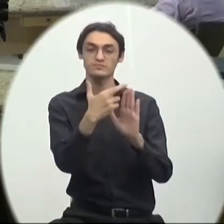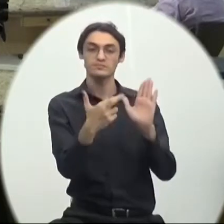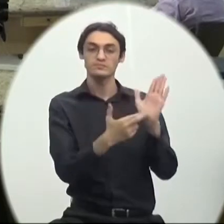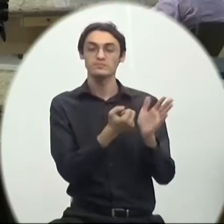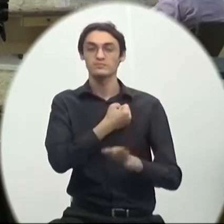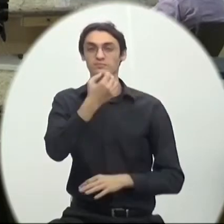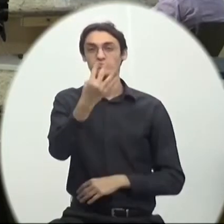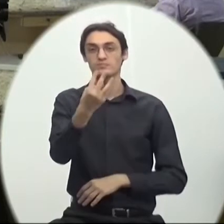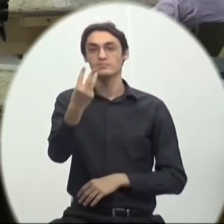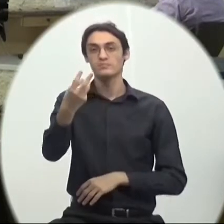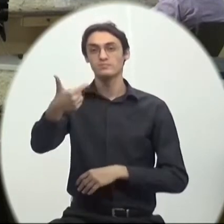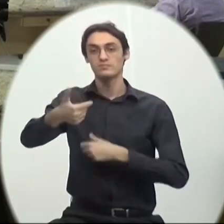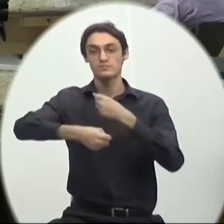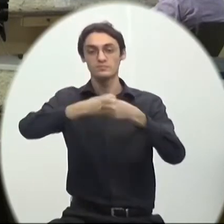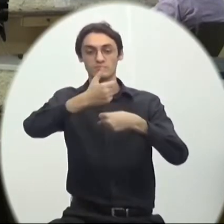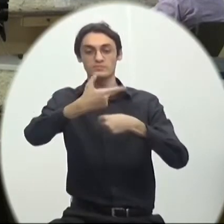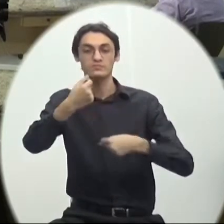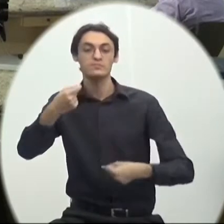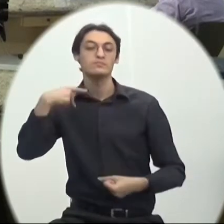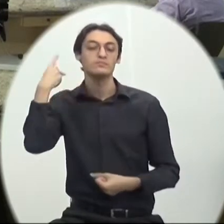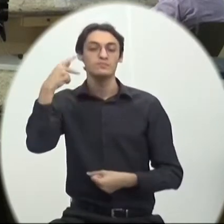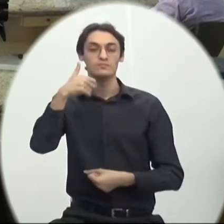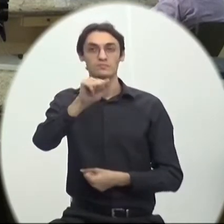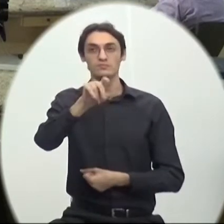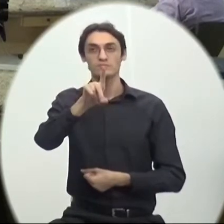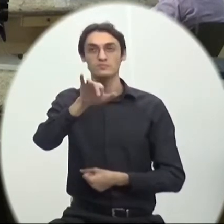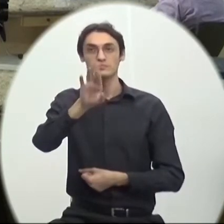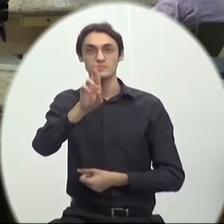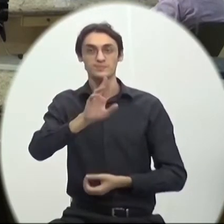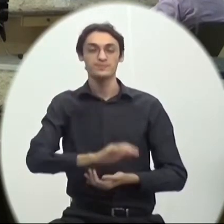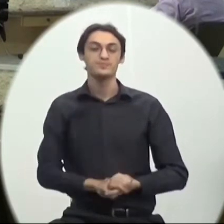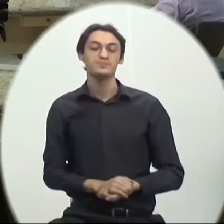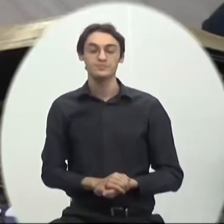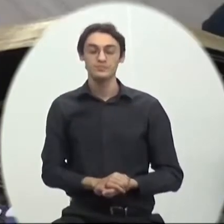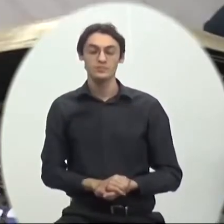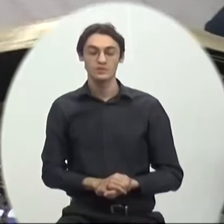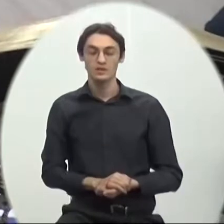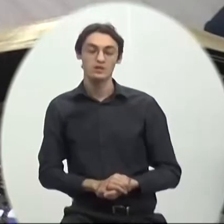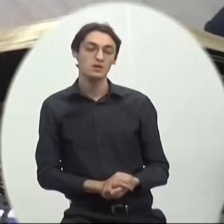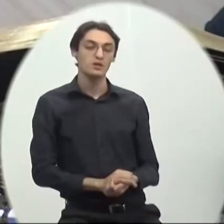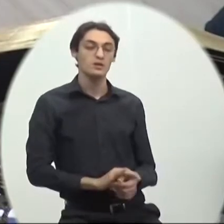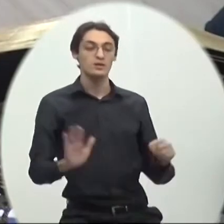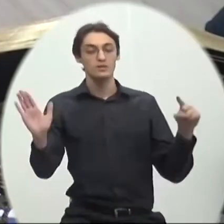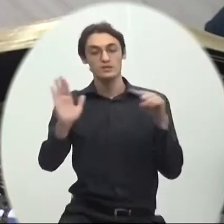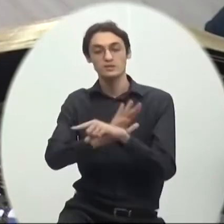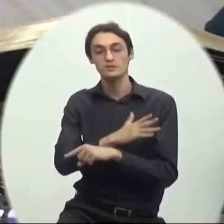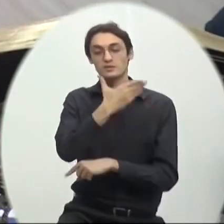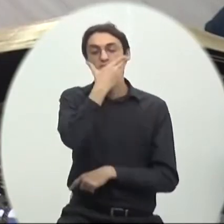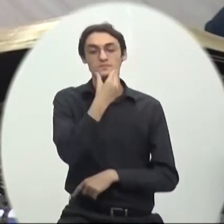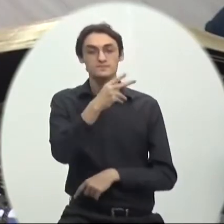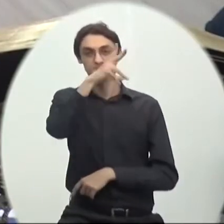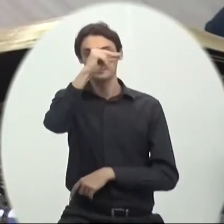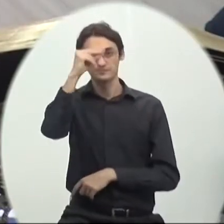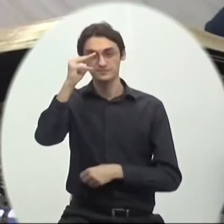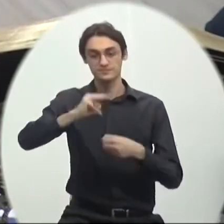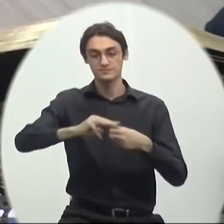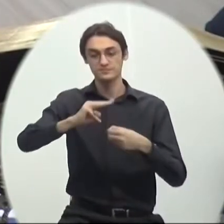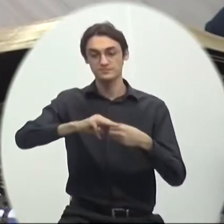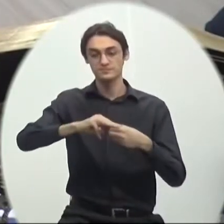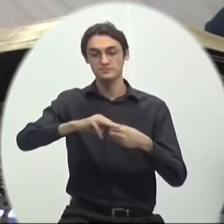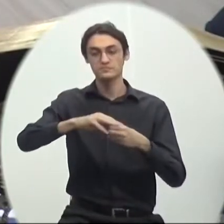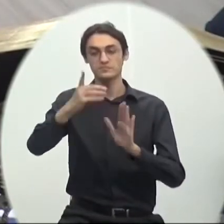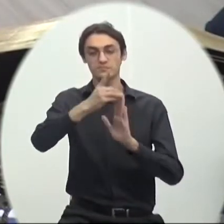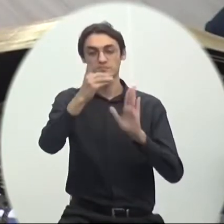número 432/2020, autor Ademir Honorato. Envio de expediente ao prefeito municipal para que informe, conforme